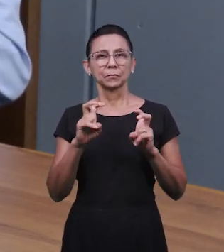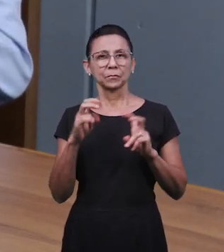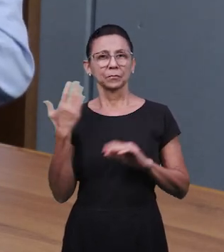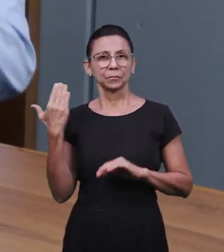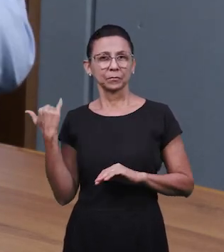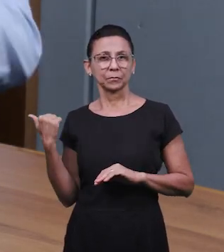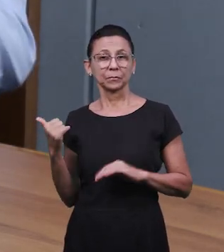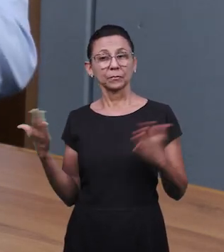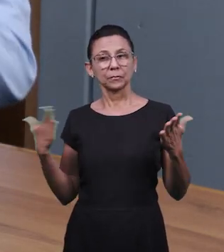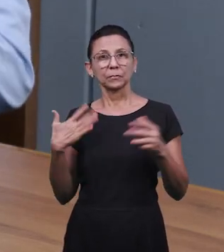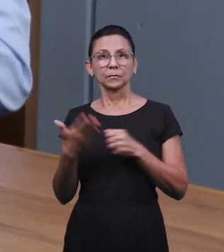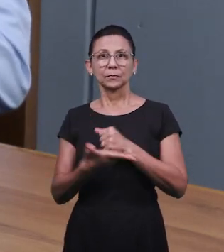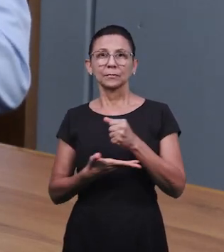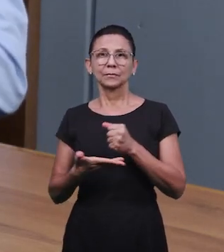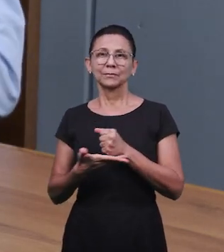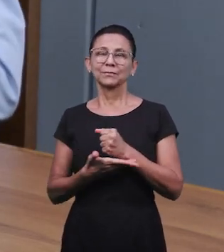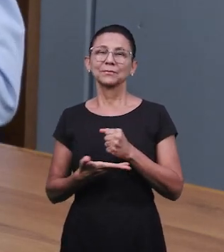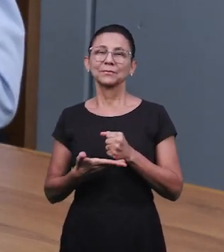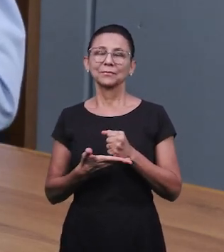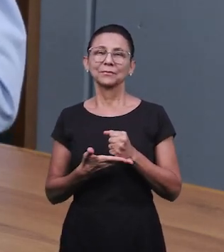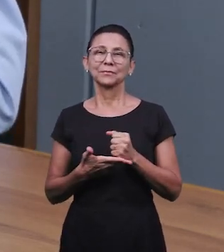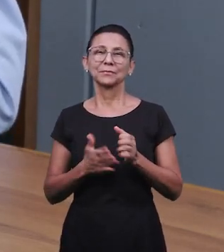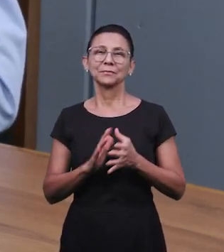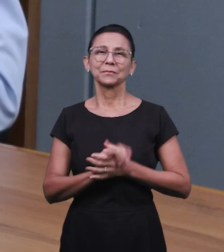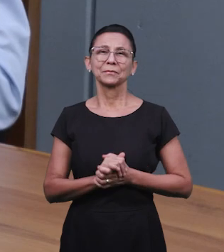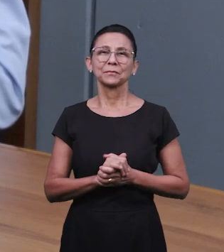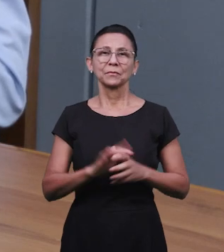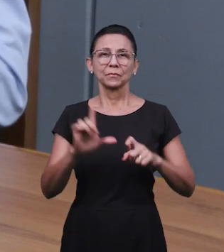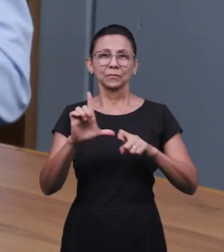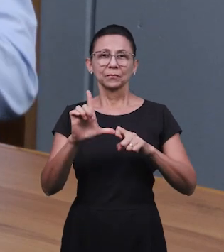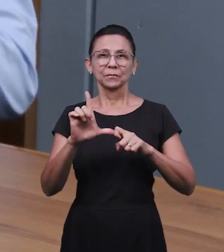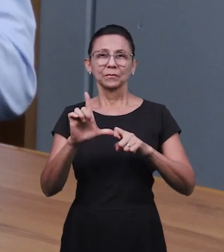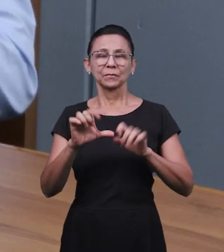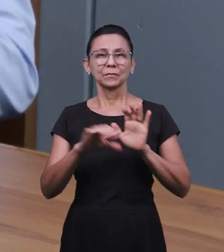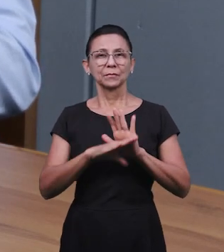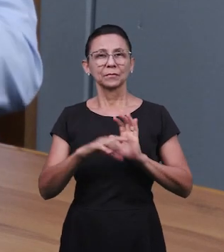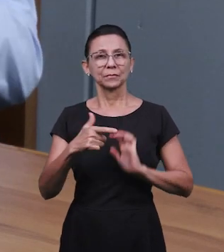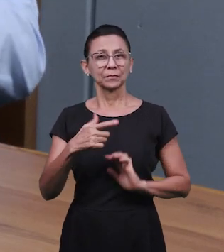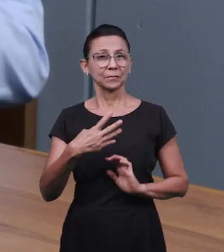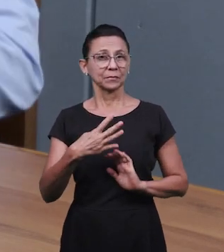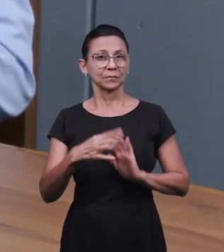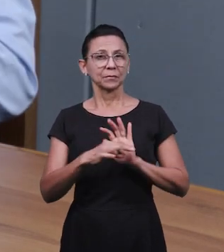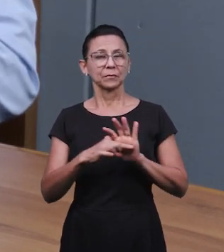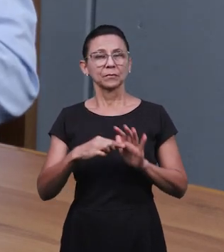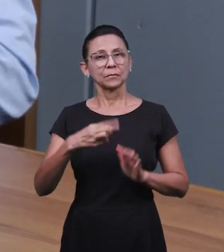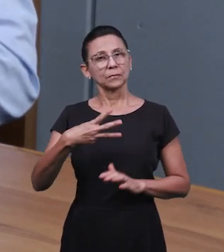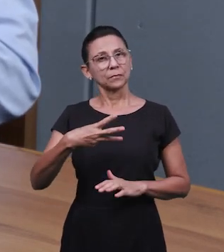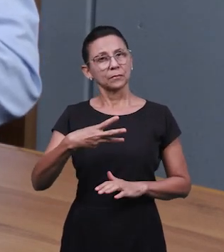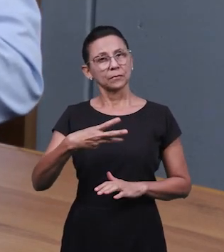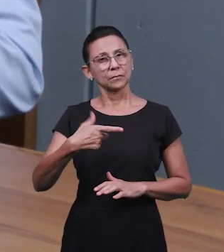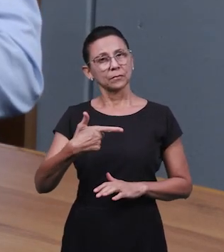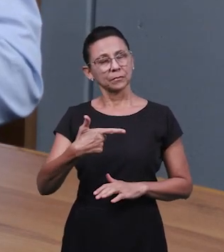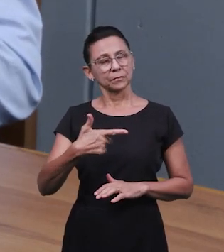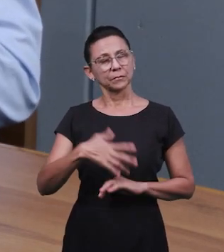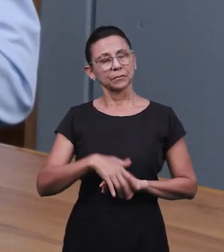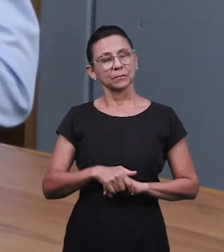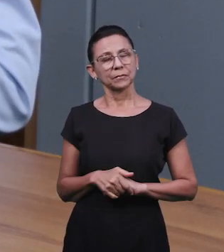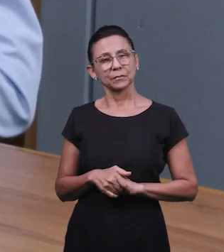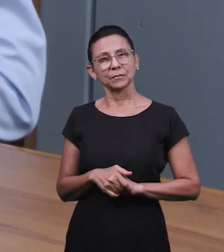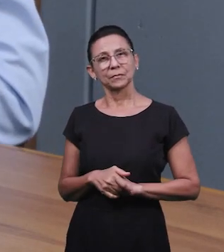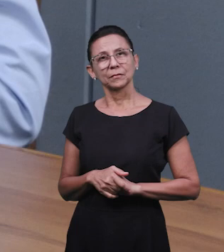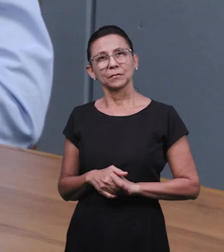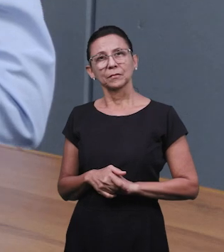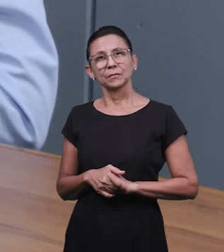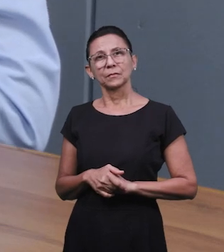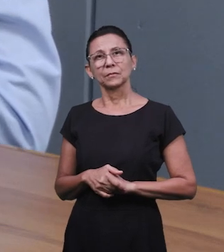como base para esta edição o texto que se encontra no Evangelho de Lucas, no capítulo 24, o verso é o verso de número 32 e que diz